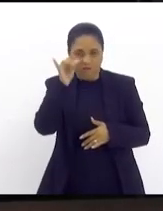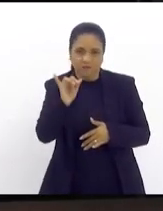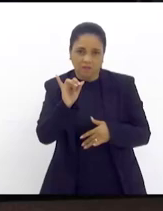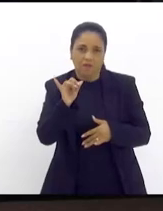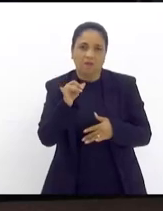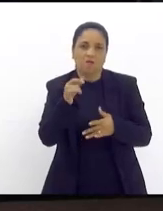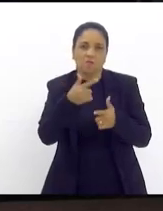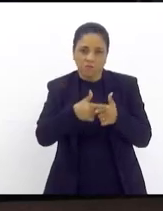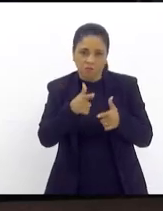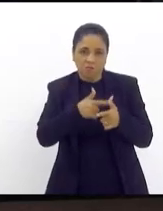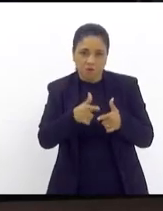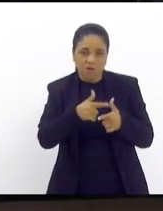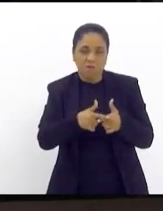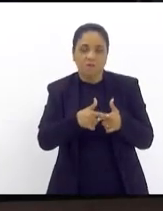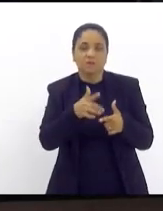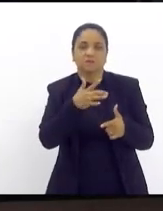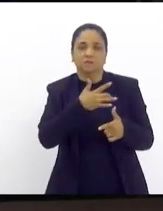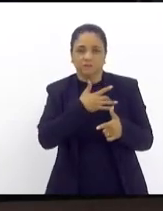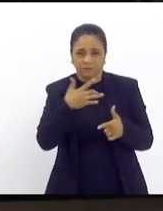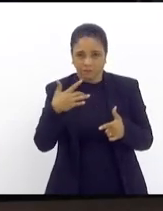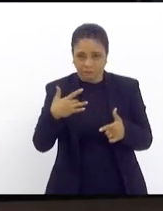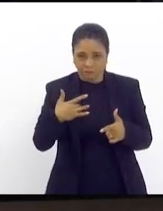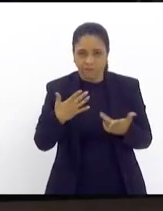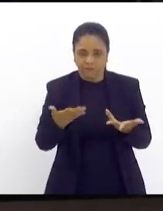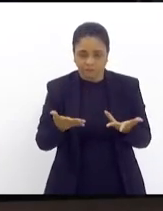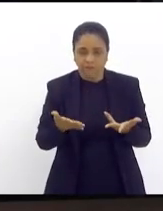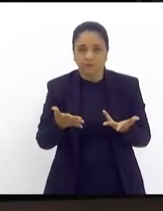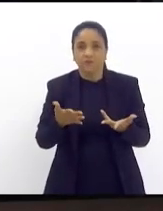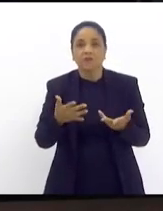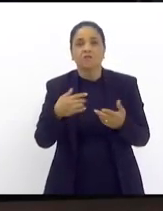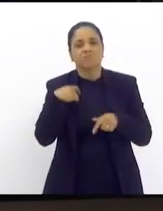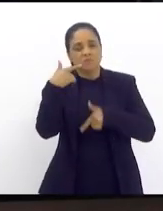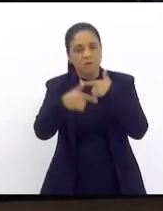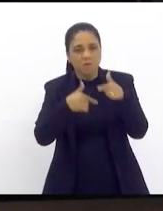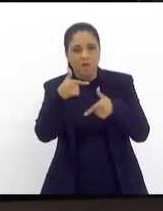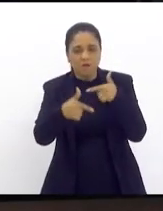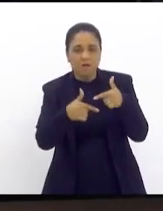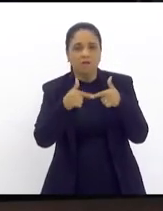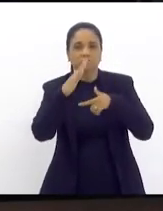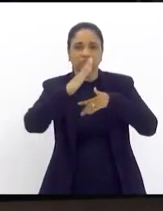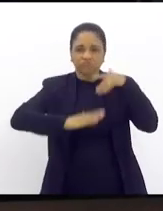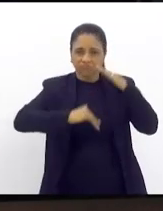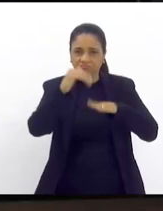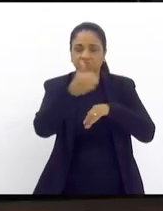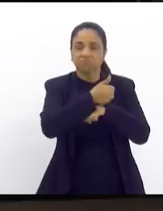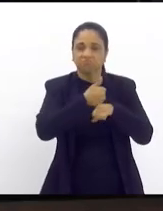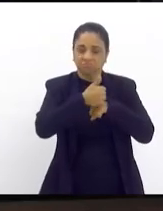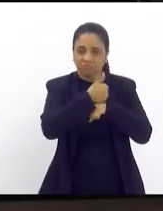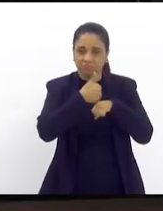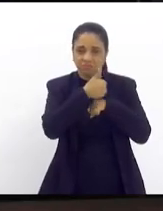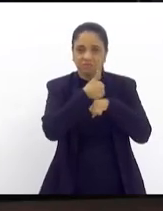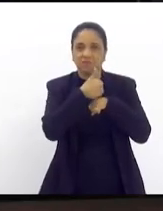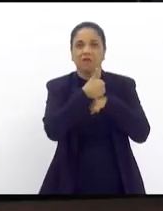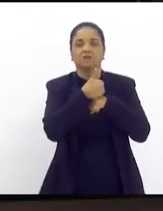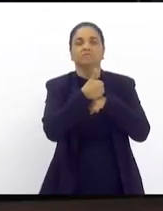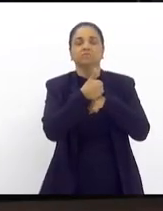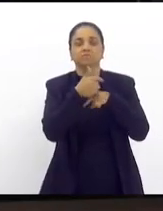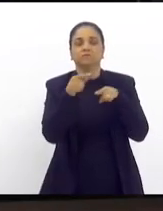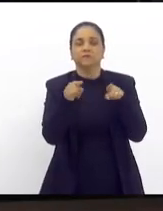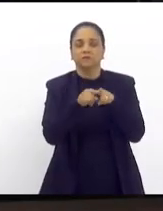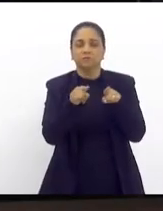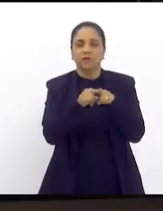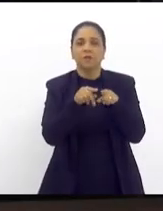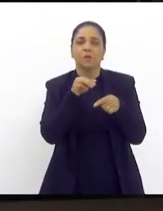mental trabalhando sim o reconhecimento dos profissionais da Saúde Mental mas mais que isso a gente